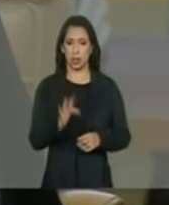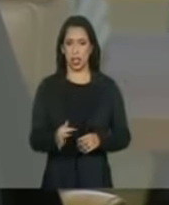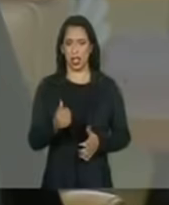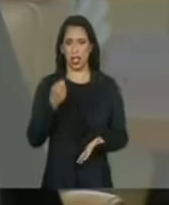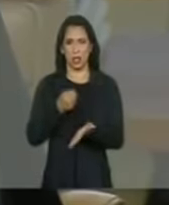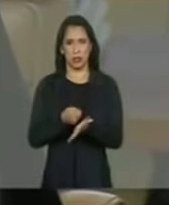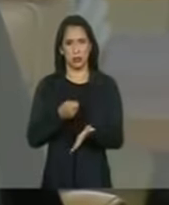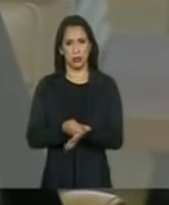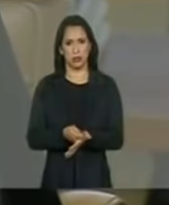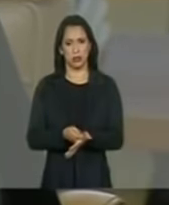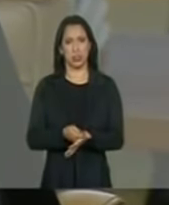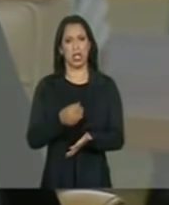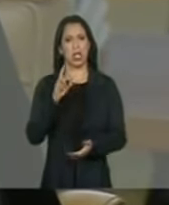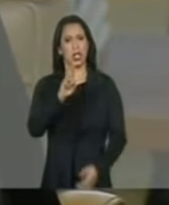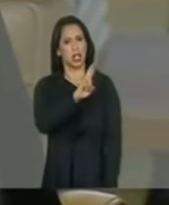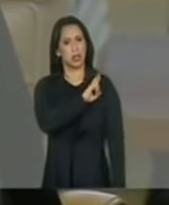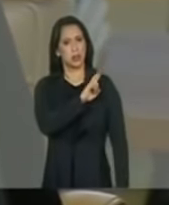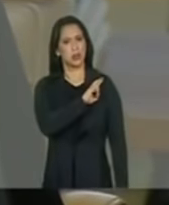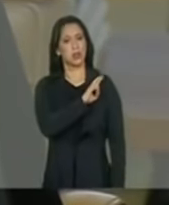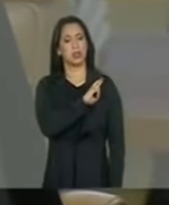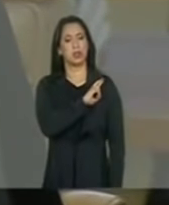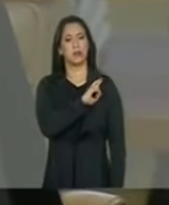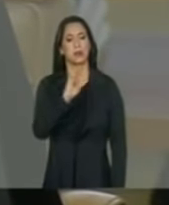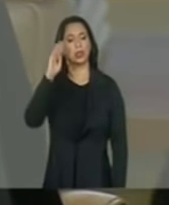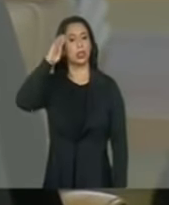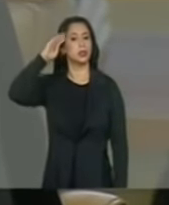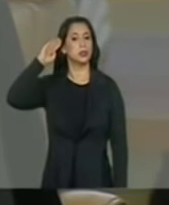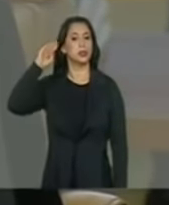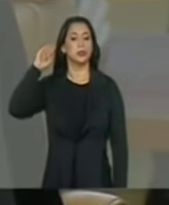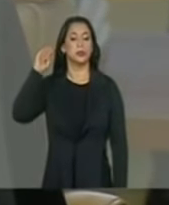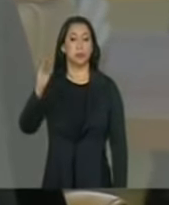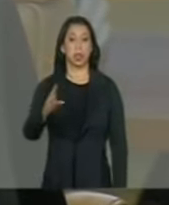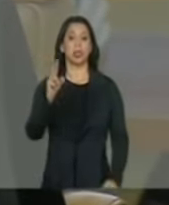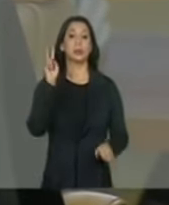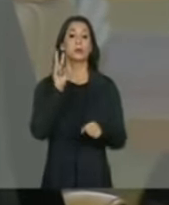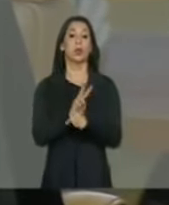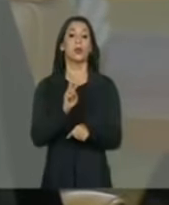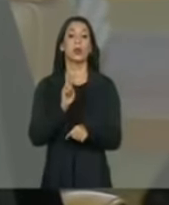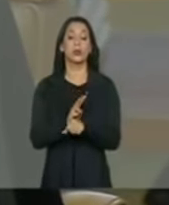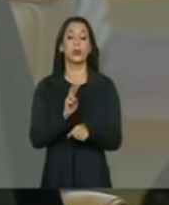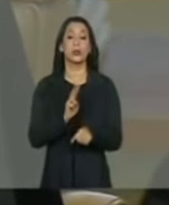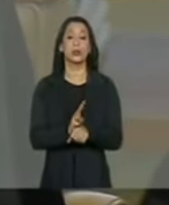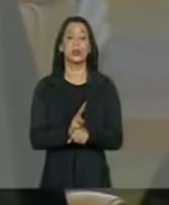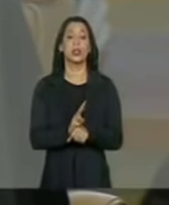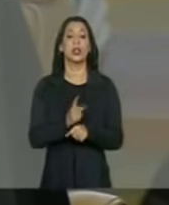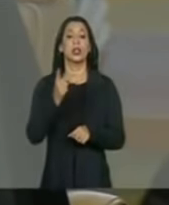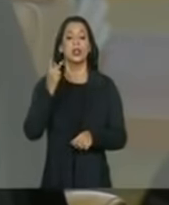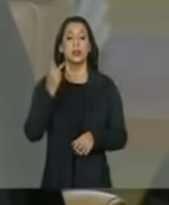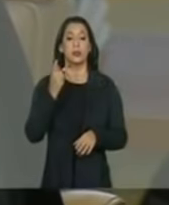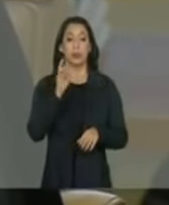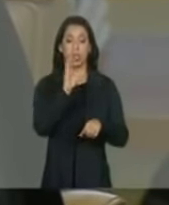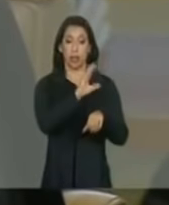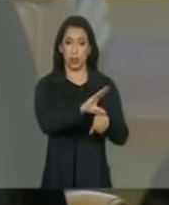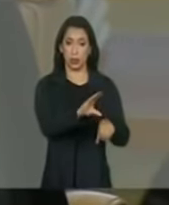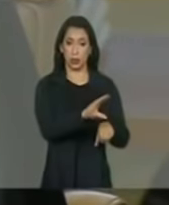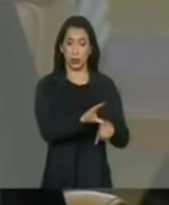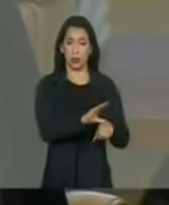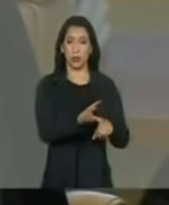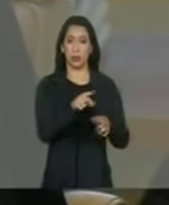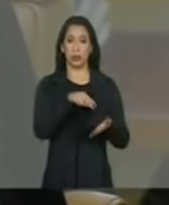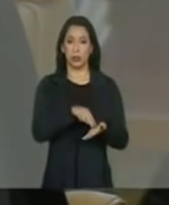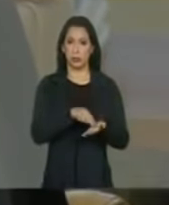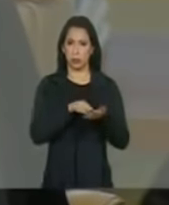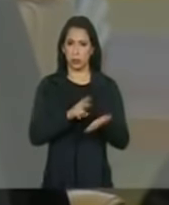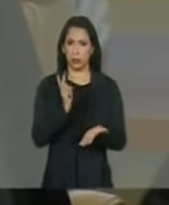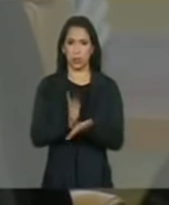magna e eminente de vê lá é para que essa realidade não seja desfigurado pois